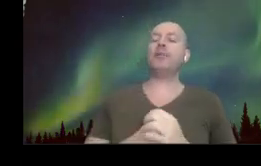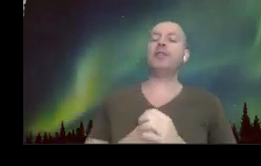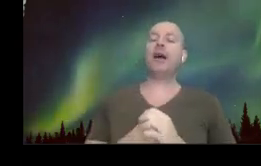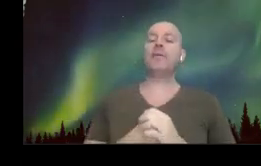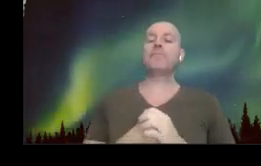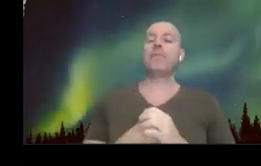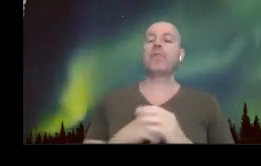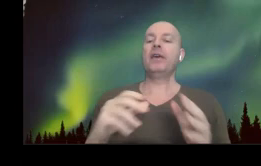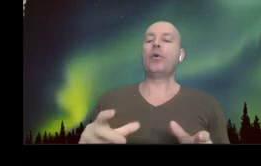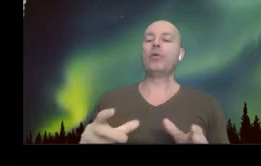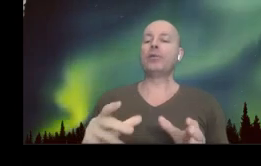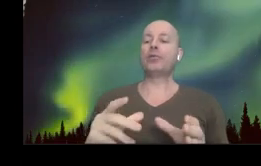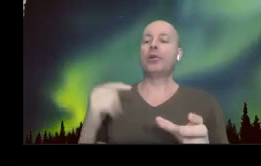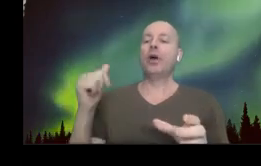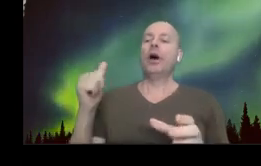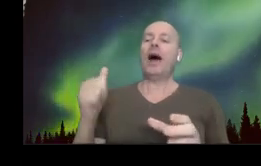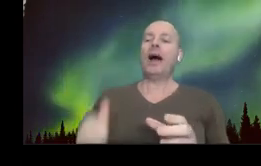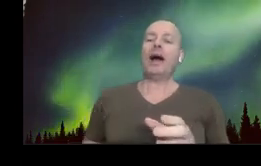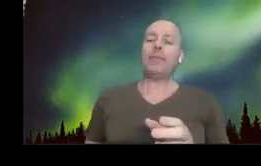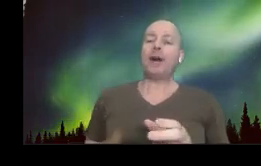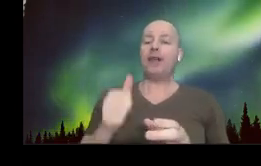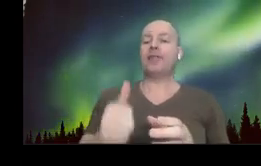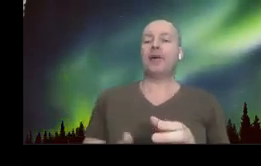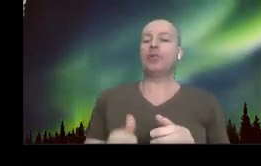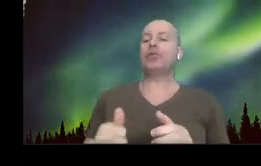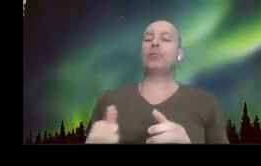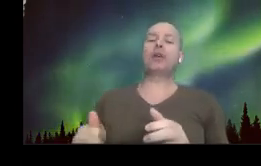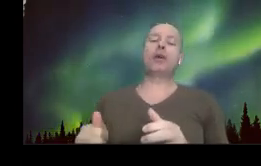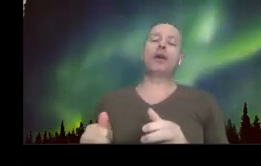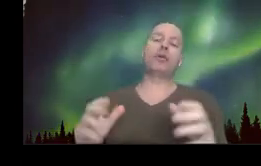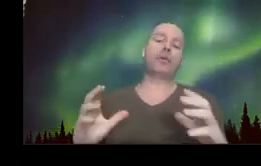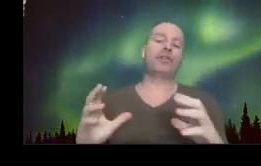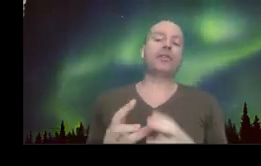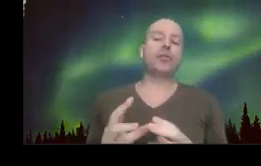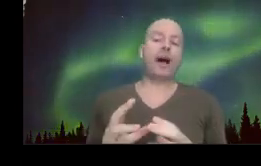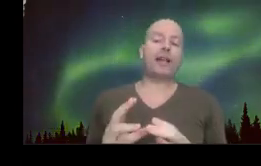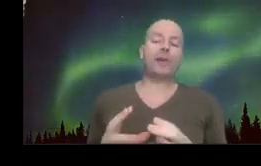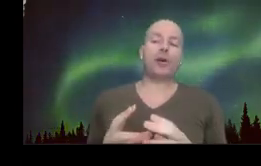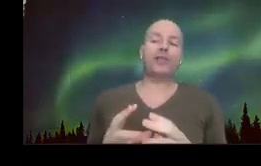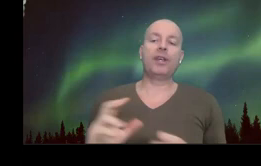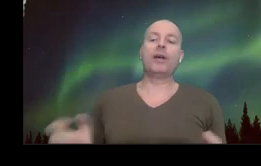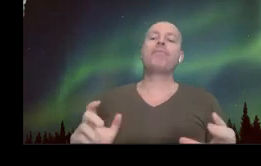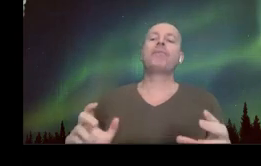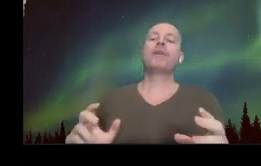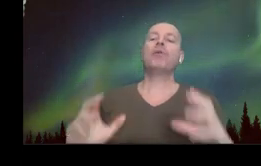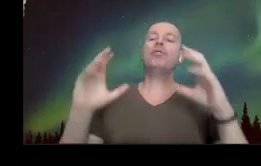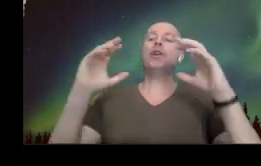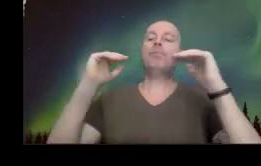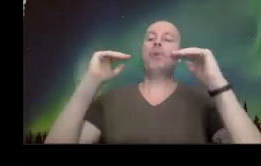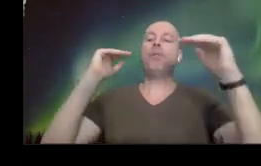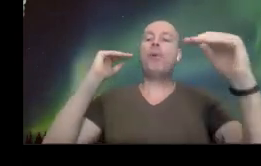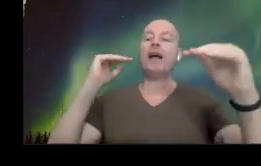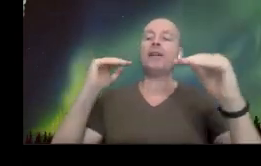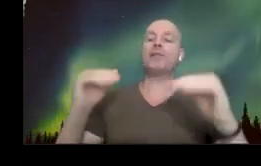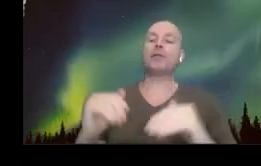consiga habitar. E com isso, a presa, o nosso mico-leão, que precisa de uma área menorzinha,